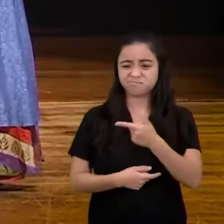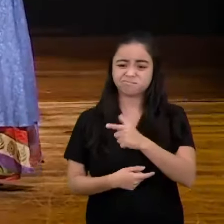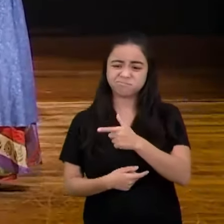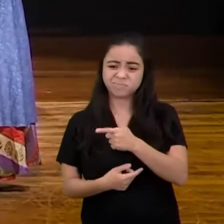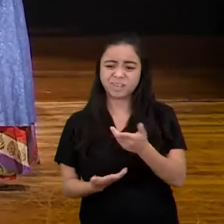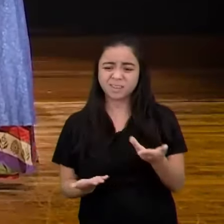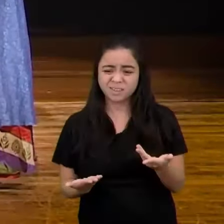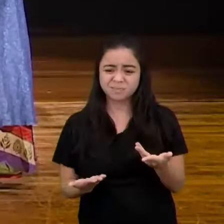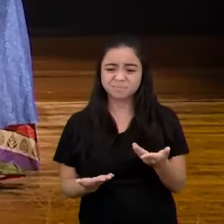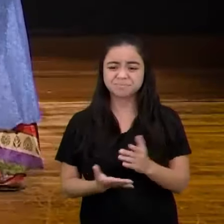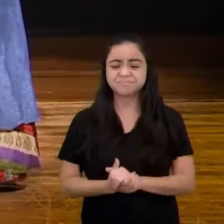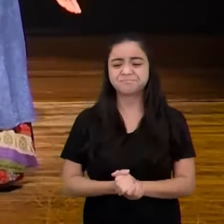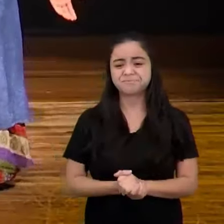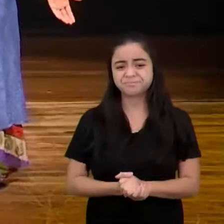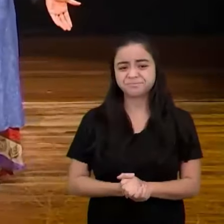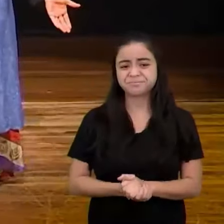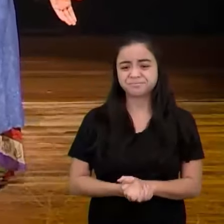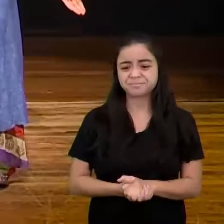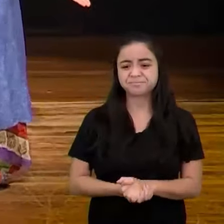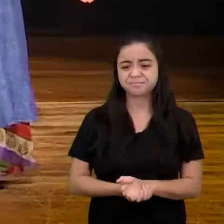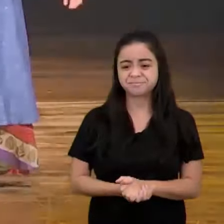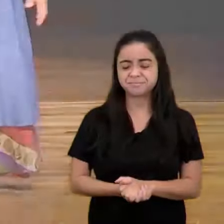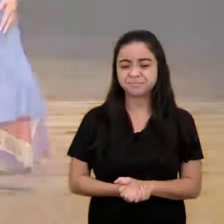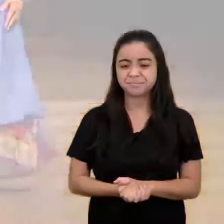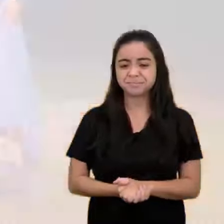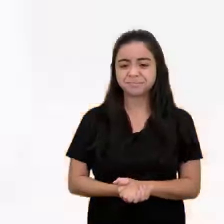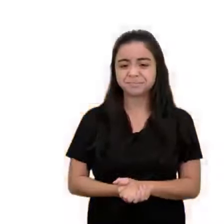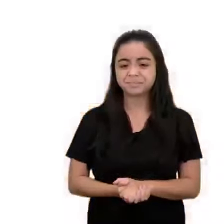carregue que um cavalo que nos derrube.